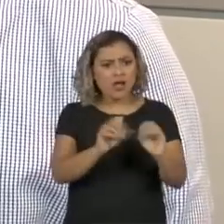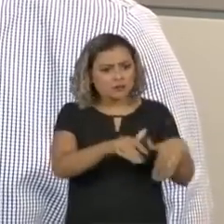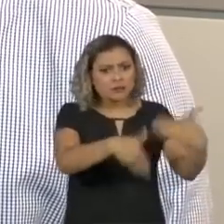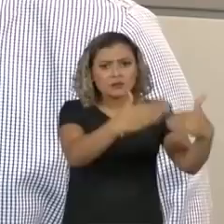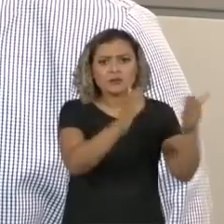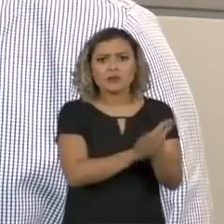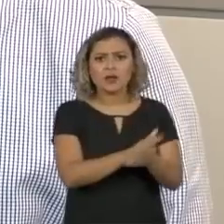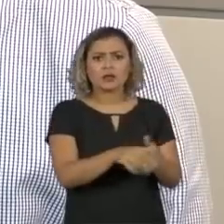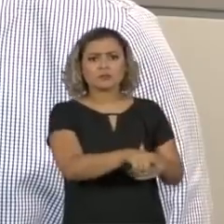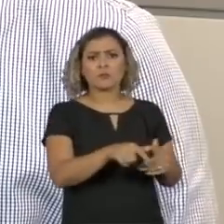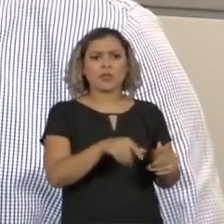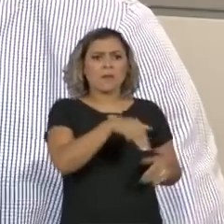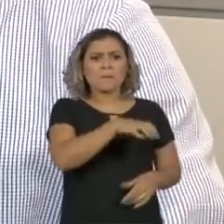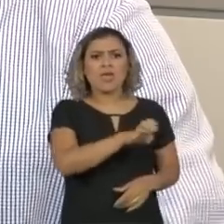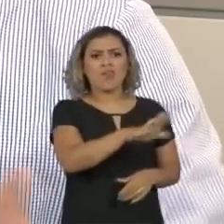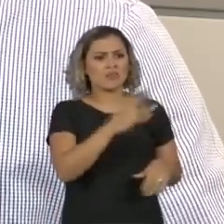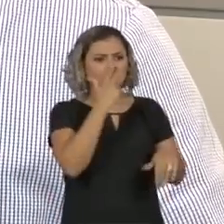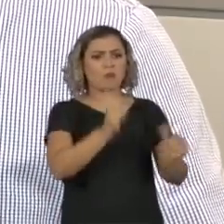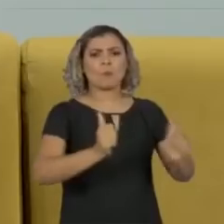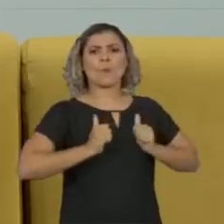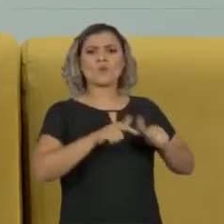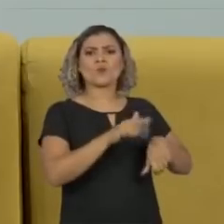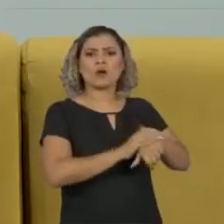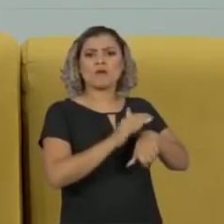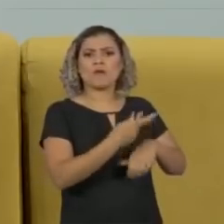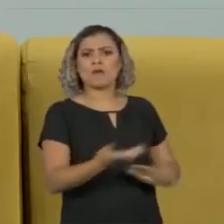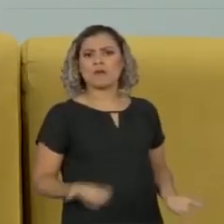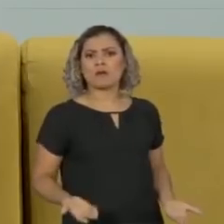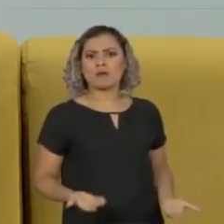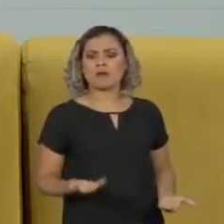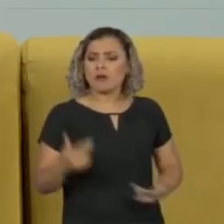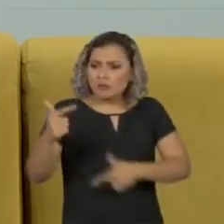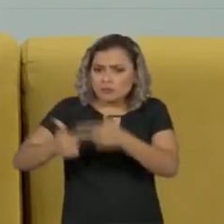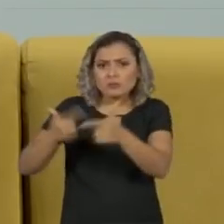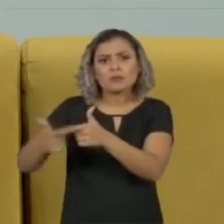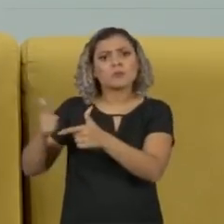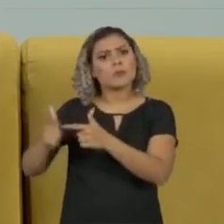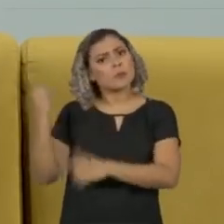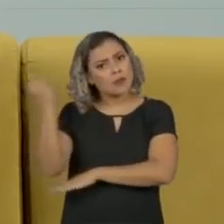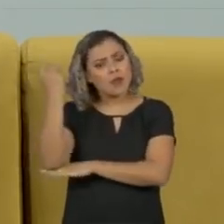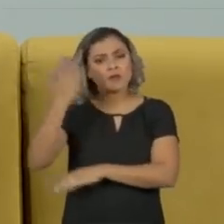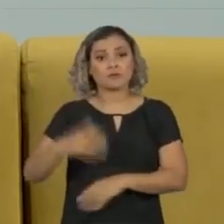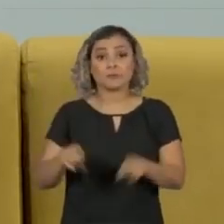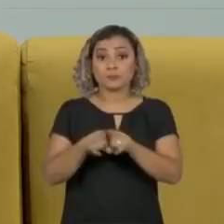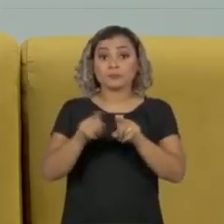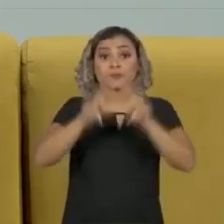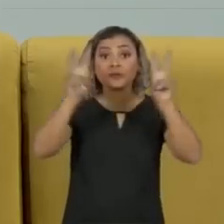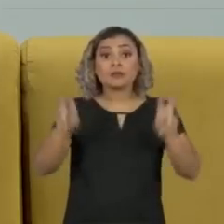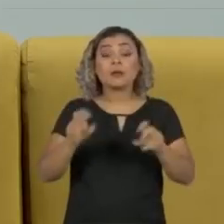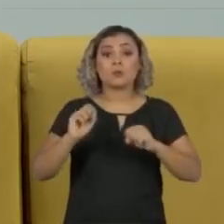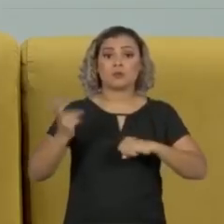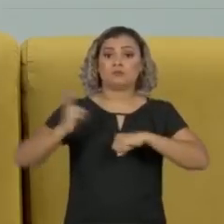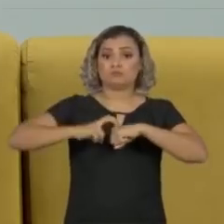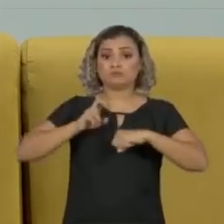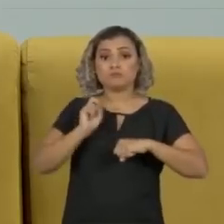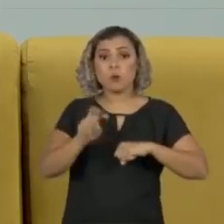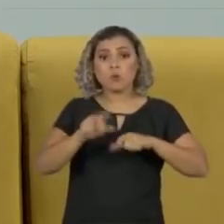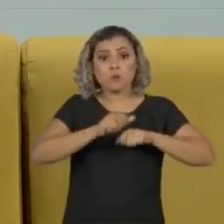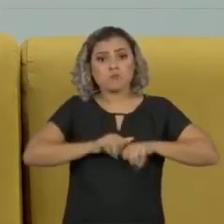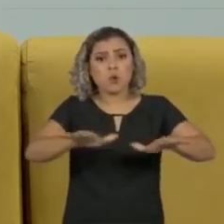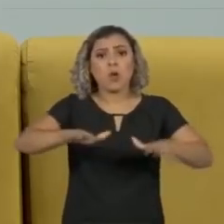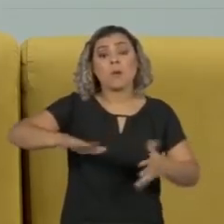avançar, mas faz com que os problemas se agravem. Depois do intervalo, as últimas informações sobre o coronavírus